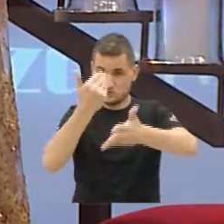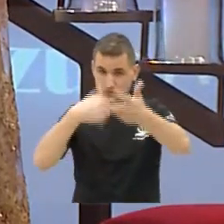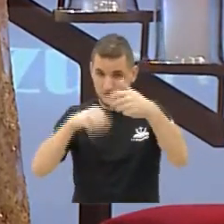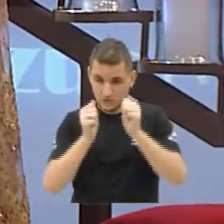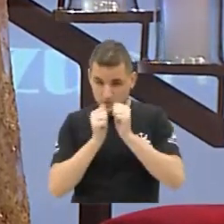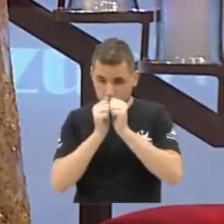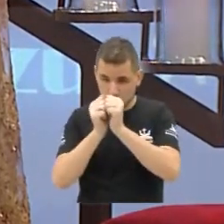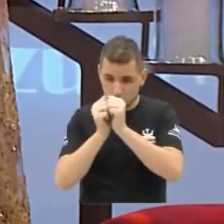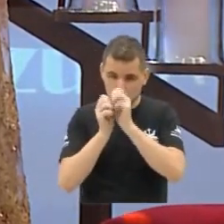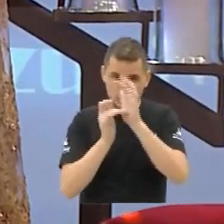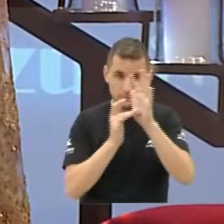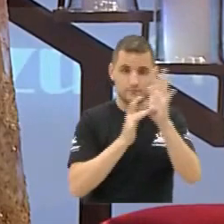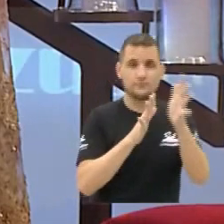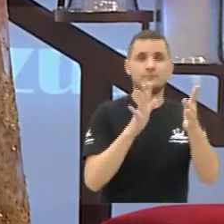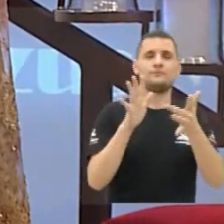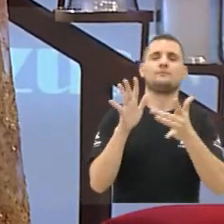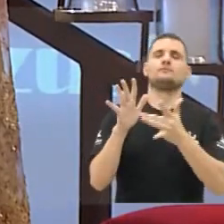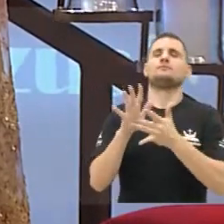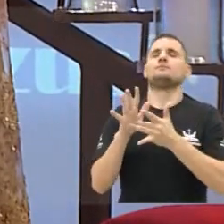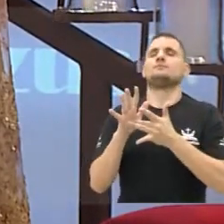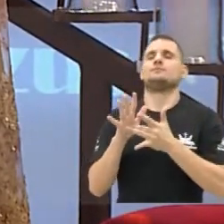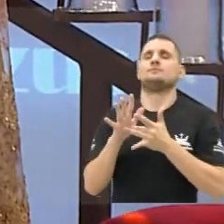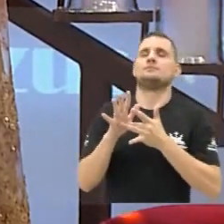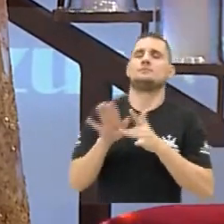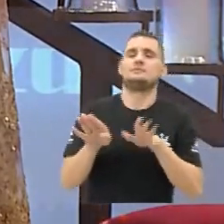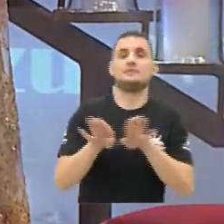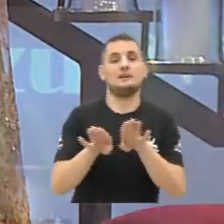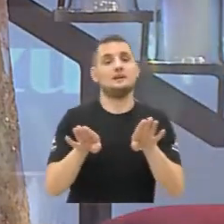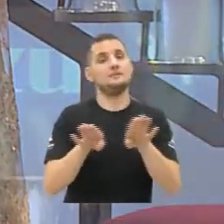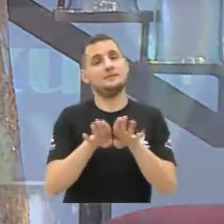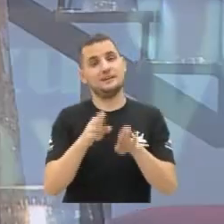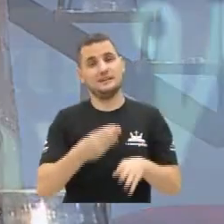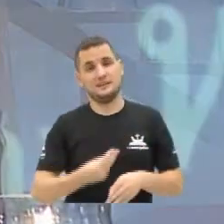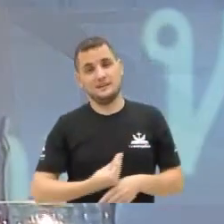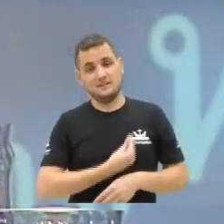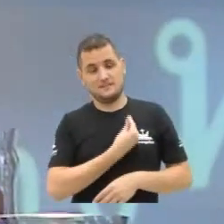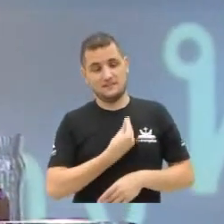atrairei a mim e te